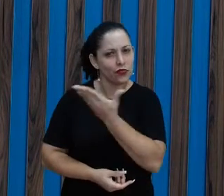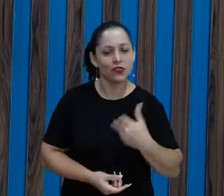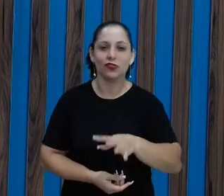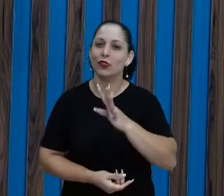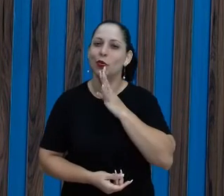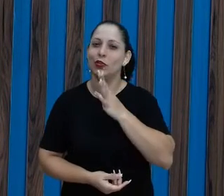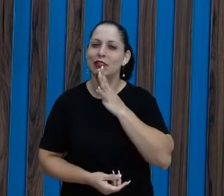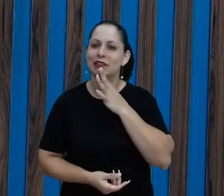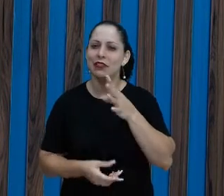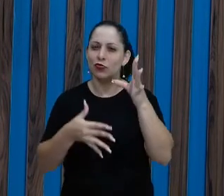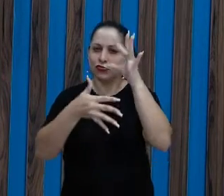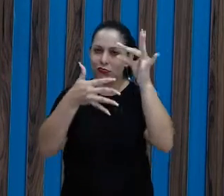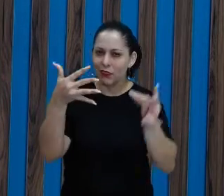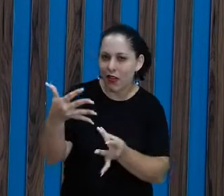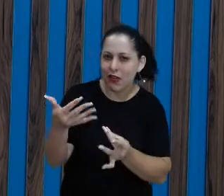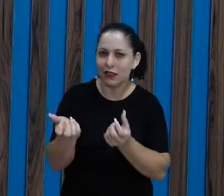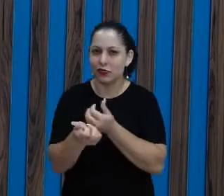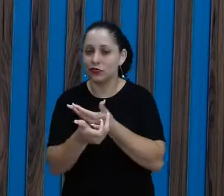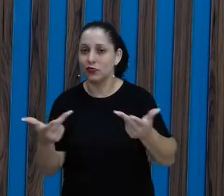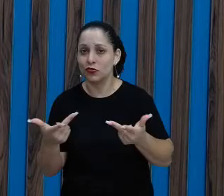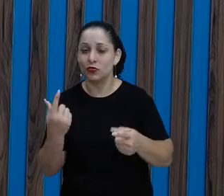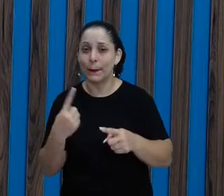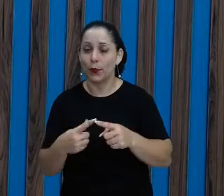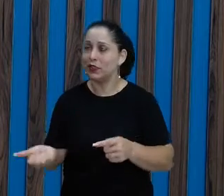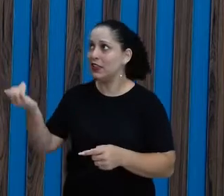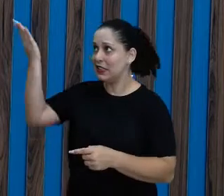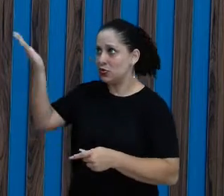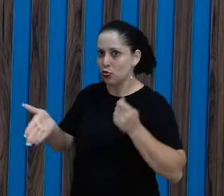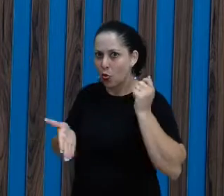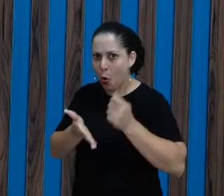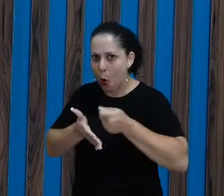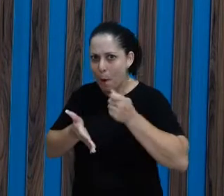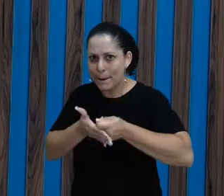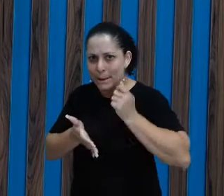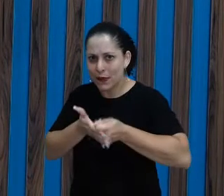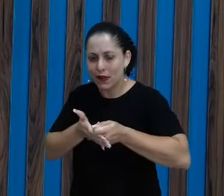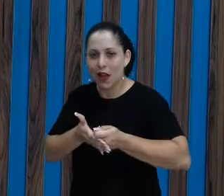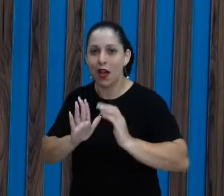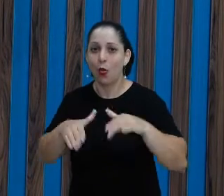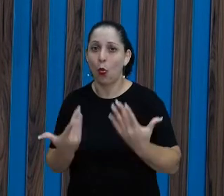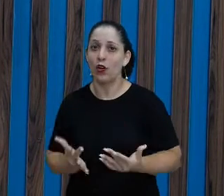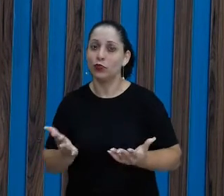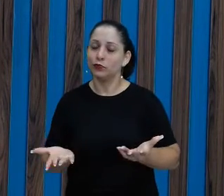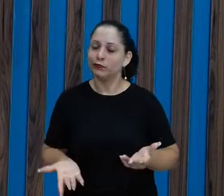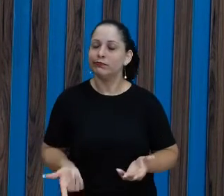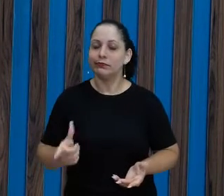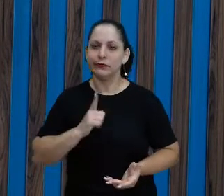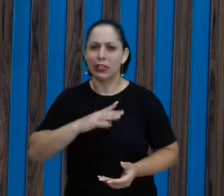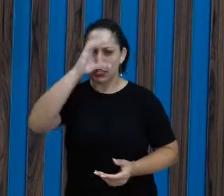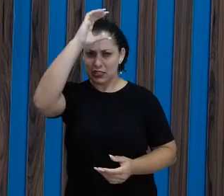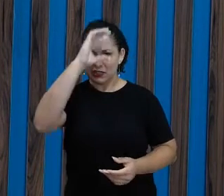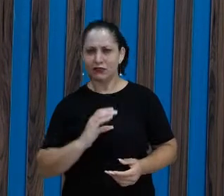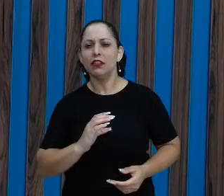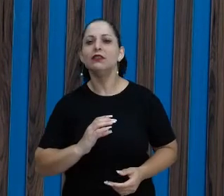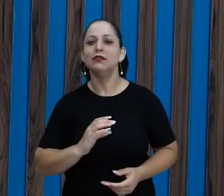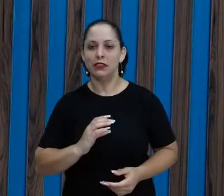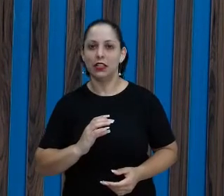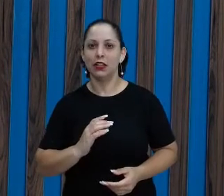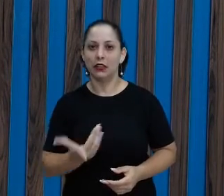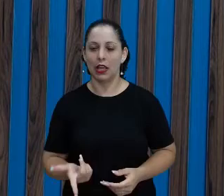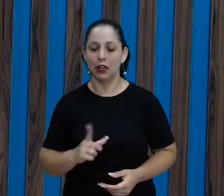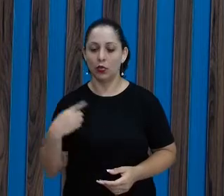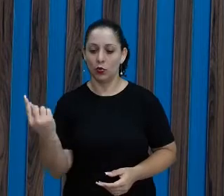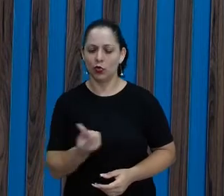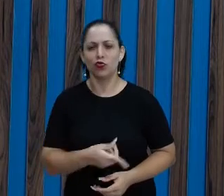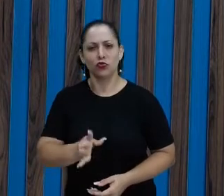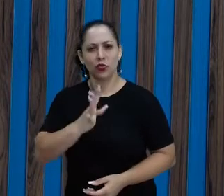acontece, porque a gente só pode cobrar isso aqui a partir do momento que a gente exerce o nosso direito, o nosso dever de cidadão, né?